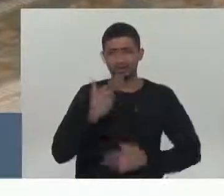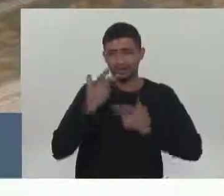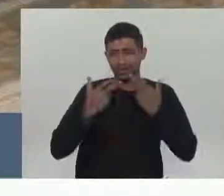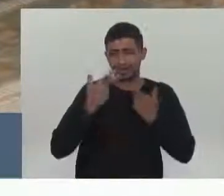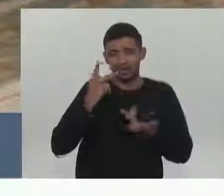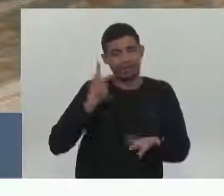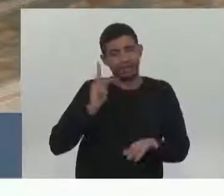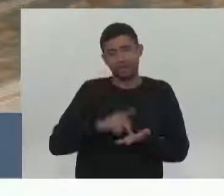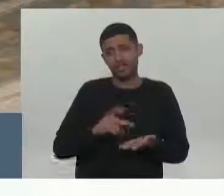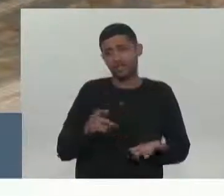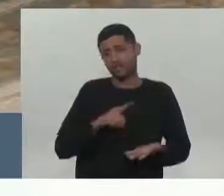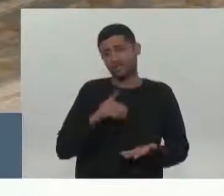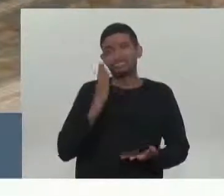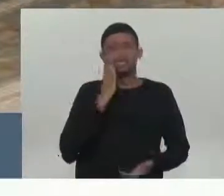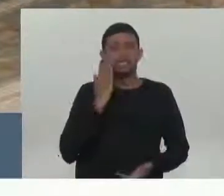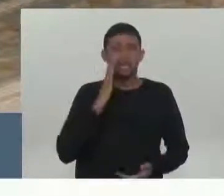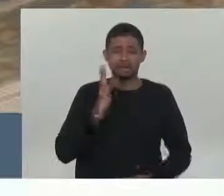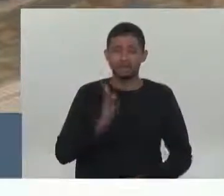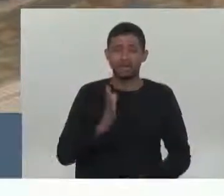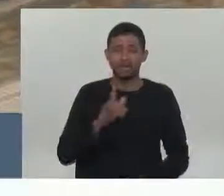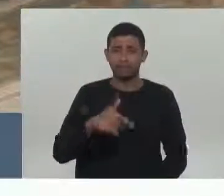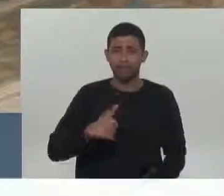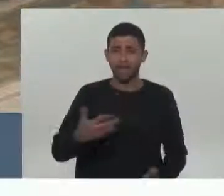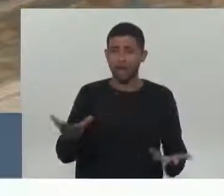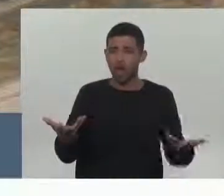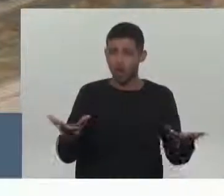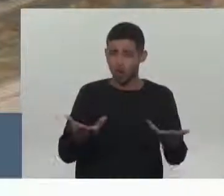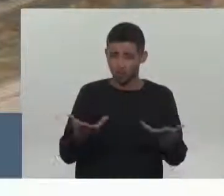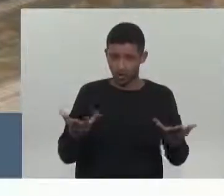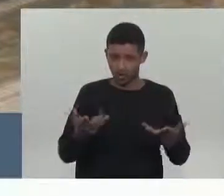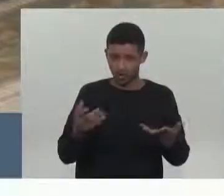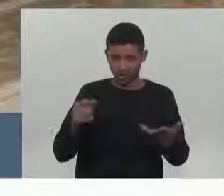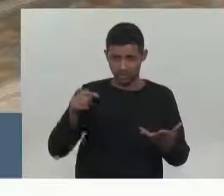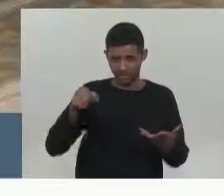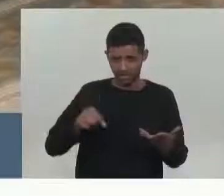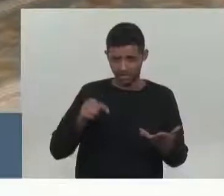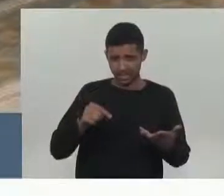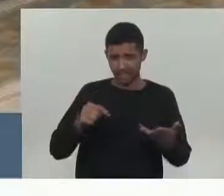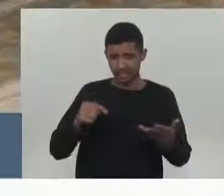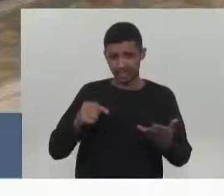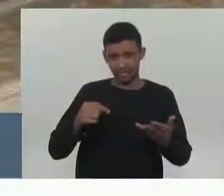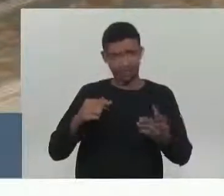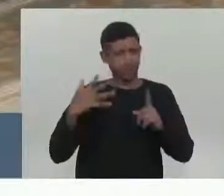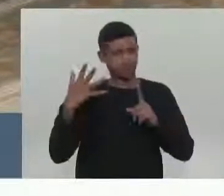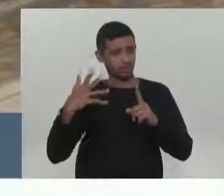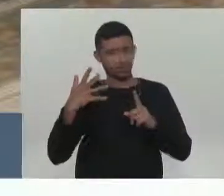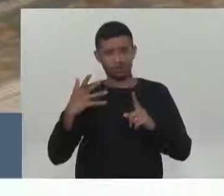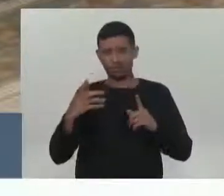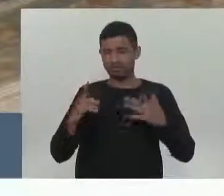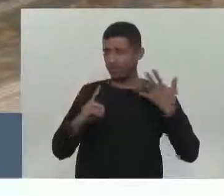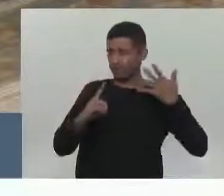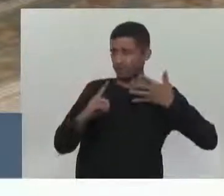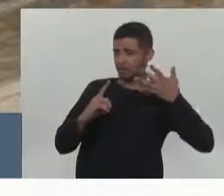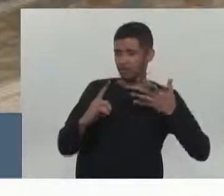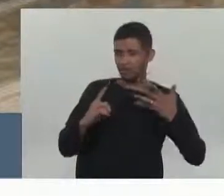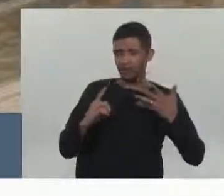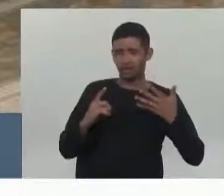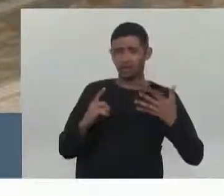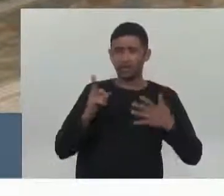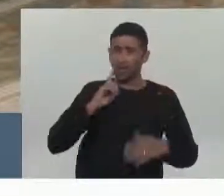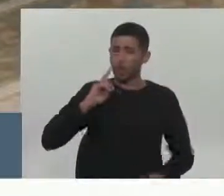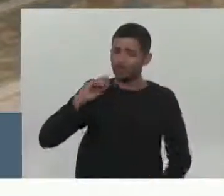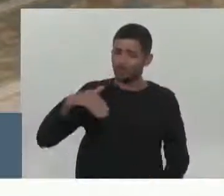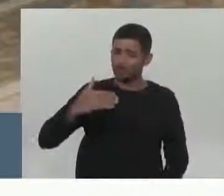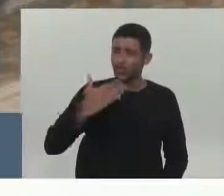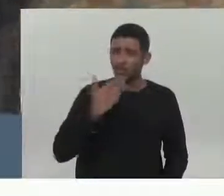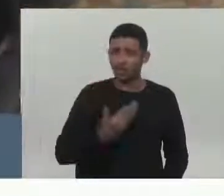óbvio, mas diante do quadro que nós temos e que se apresenta diariamente diante de nós,